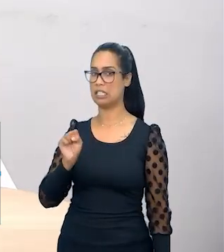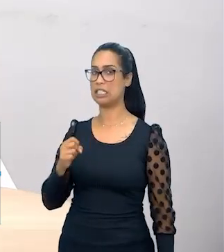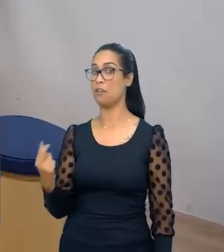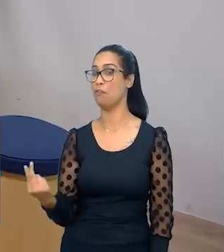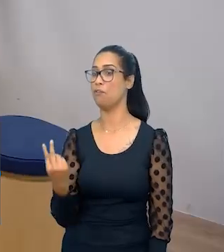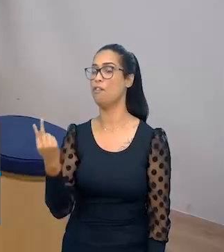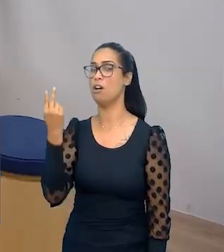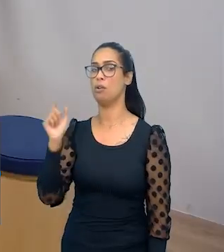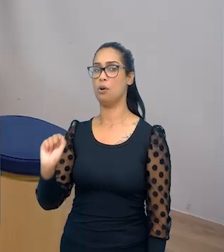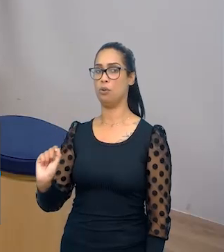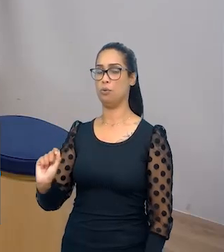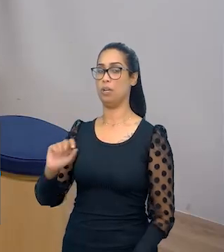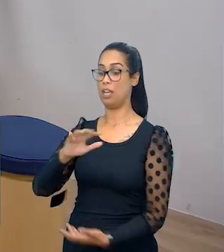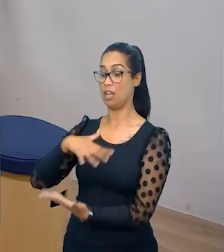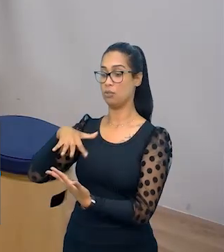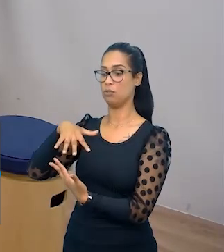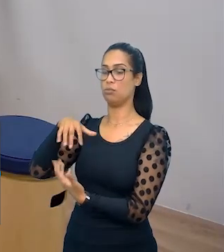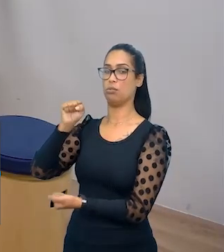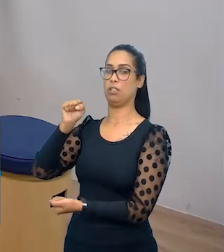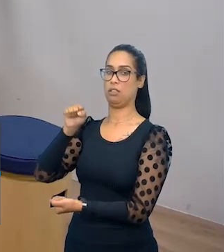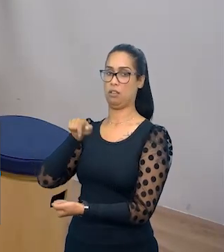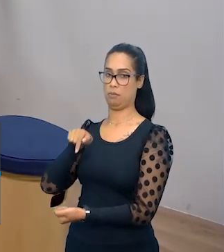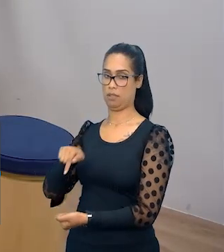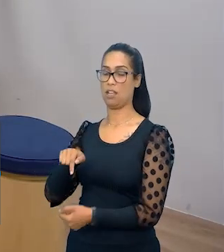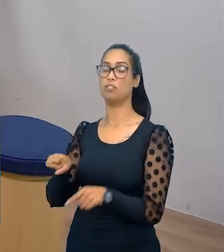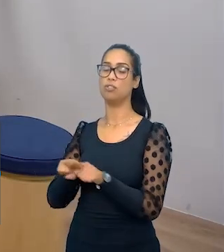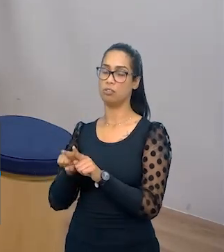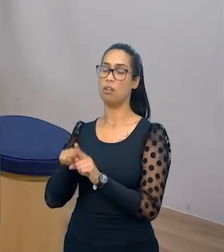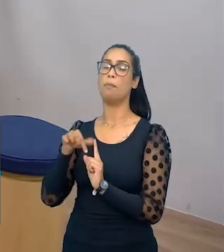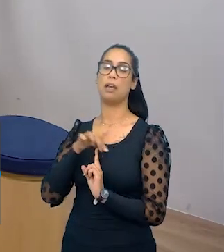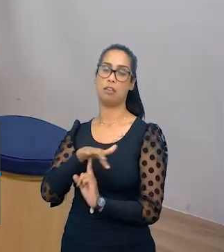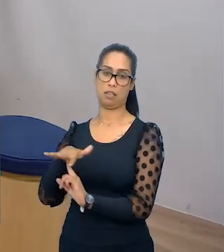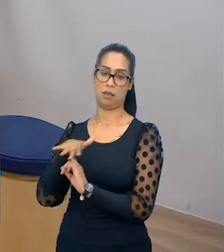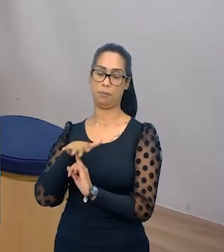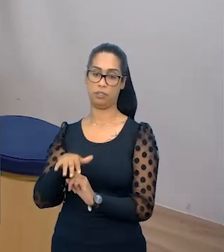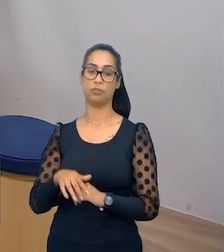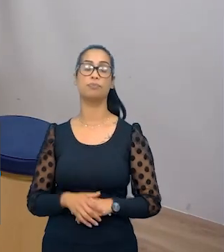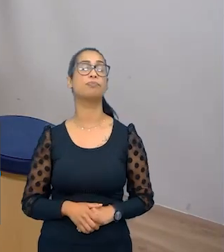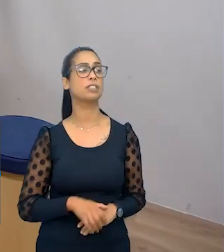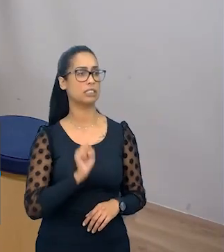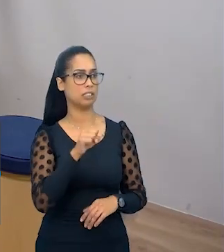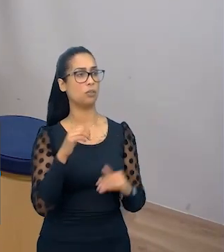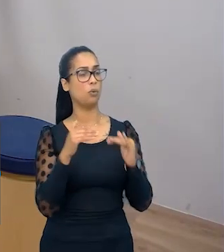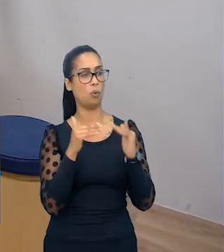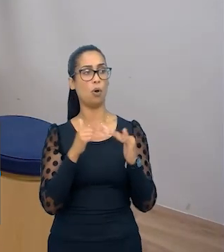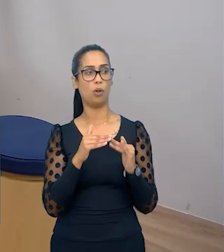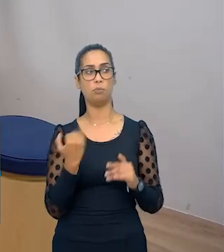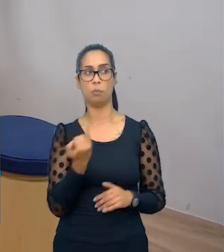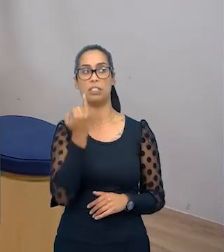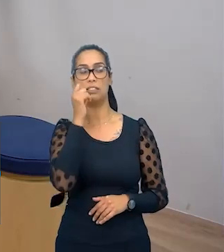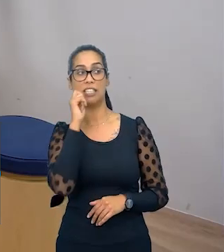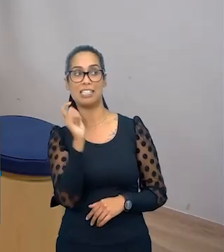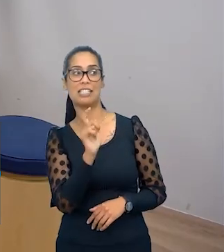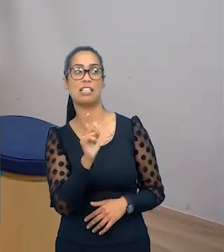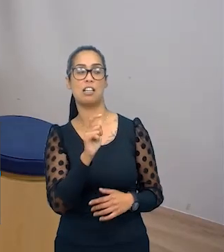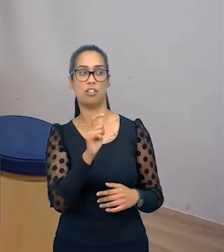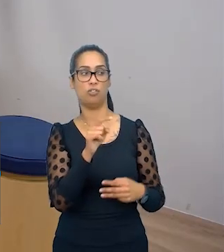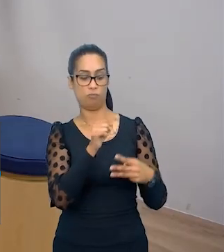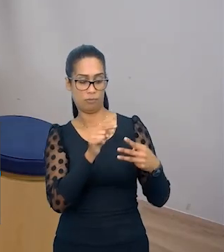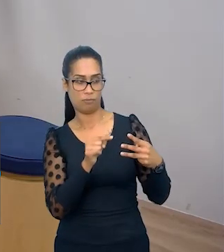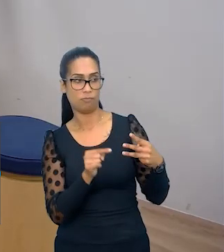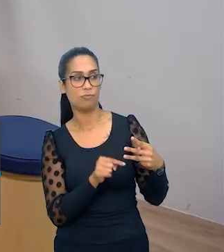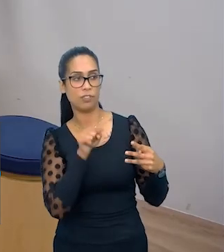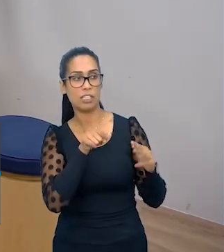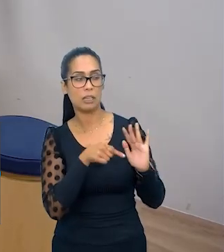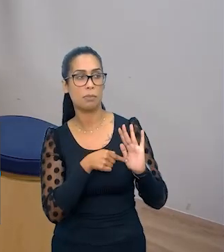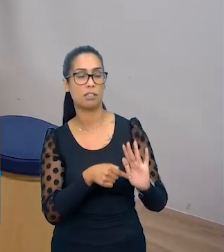muito interessante esse tripé que você mencionou. Por exemplo, numa prática de sala de aula, isso